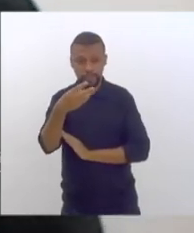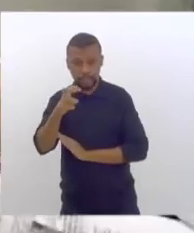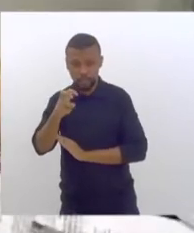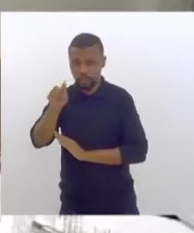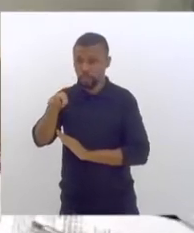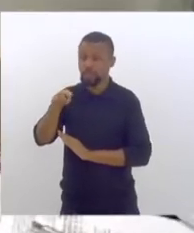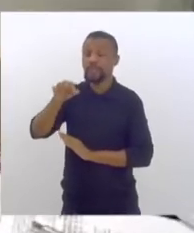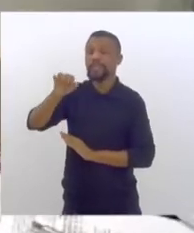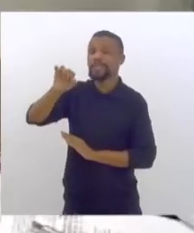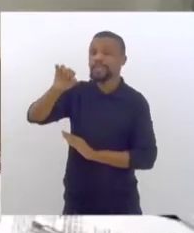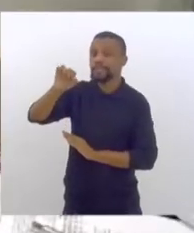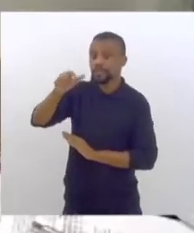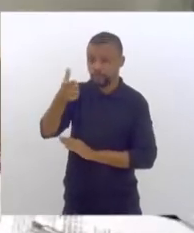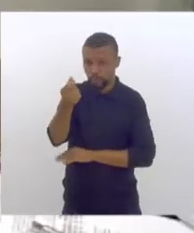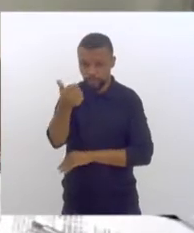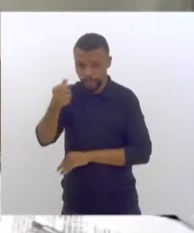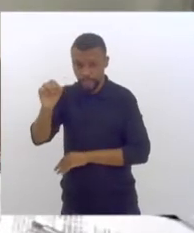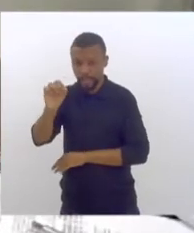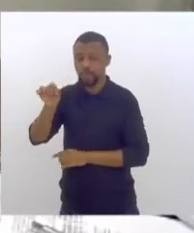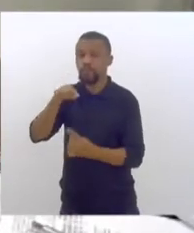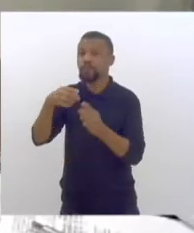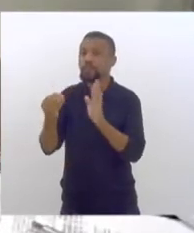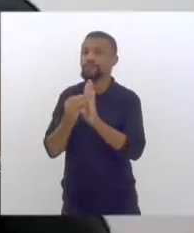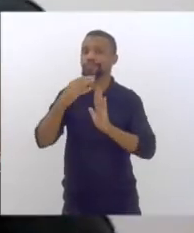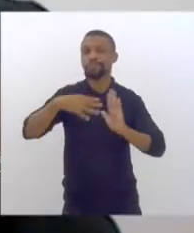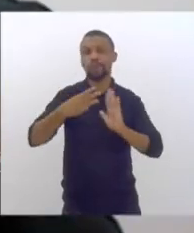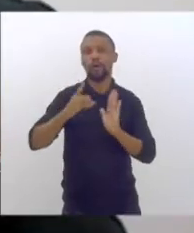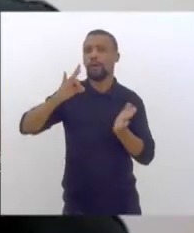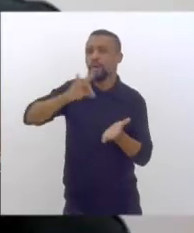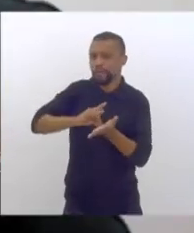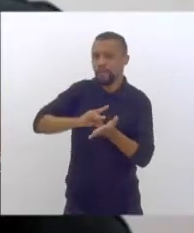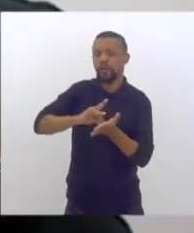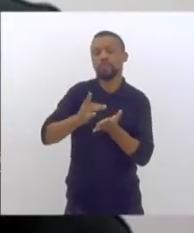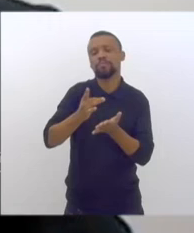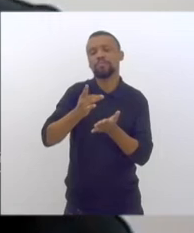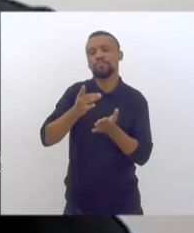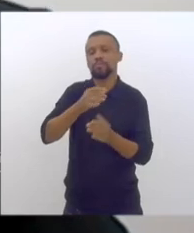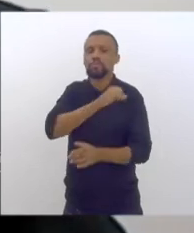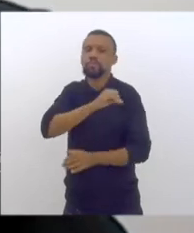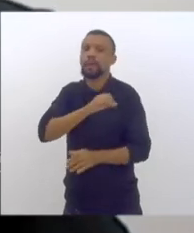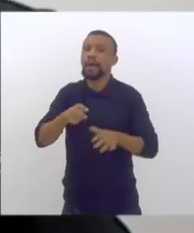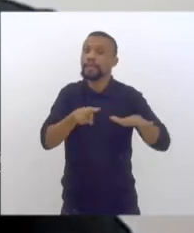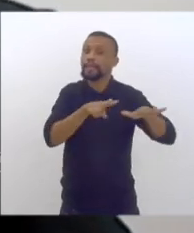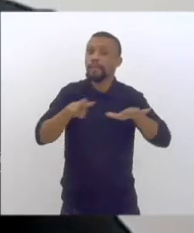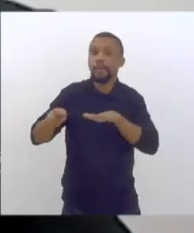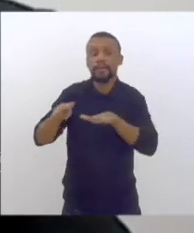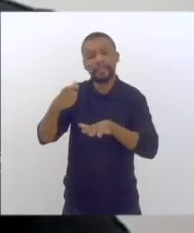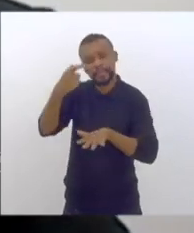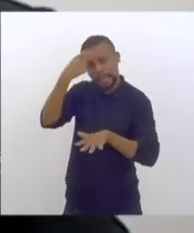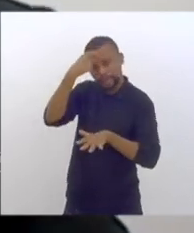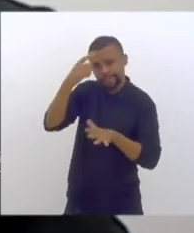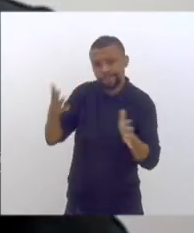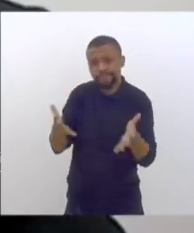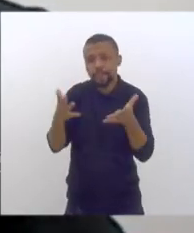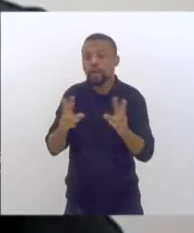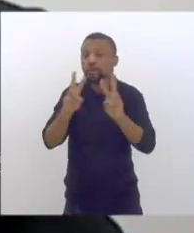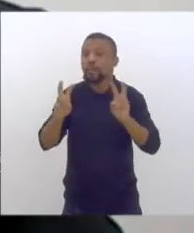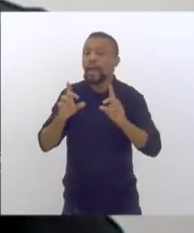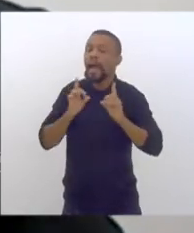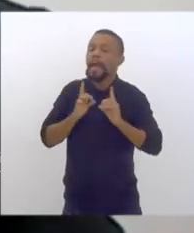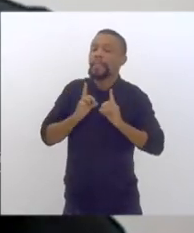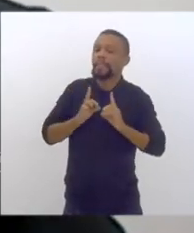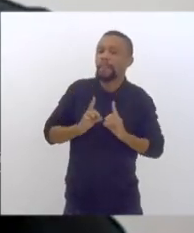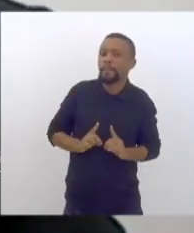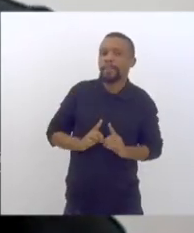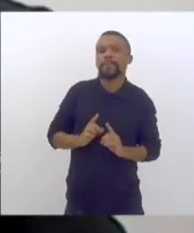2010 para incluir no calendário Oficial do Estado do Rio de Janeiro a semana da conscientização sobre a depressão infanto-juvenil